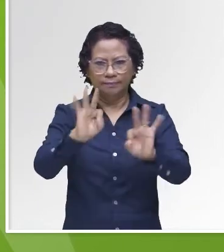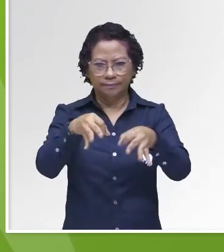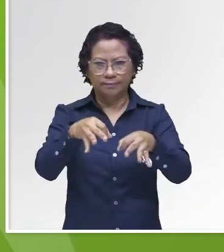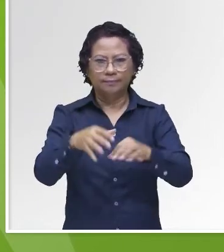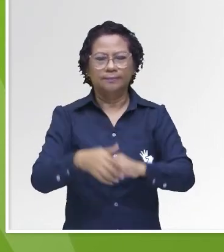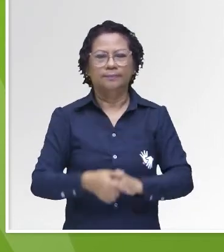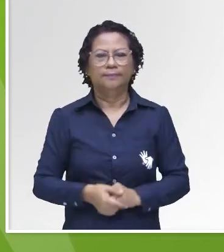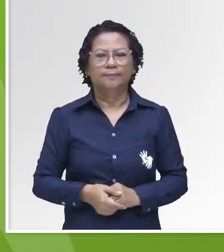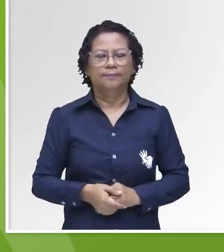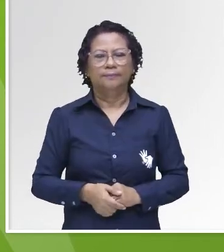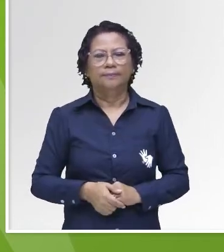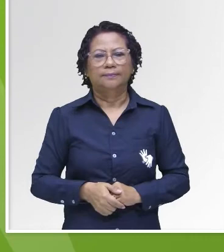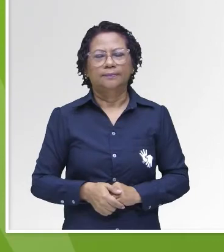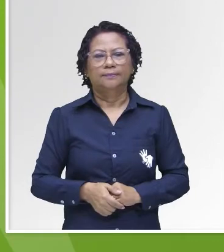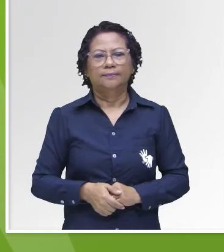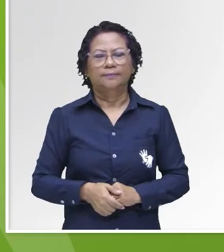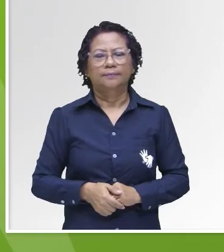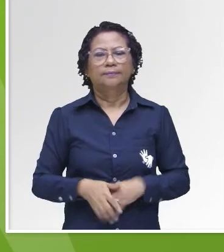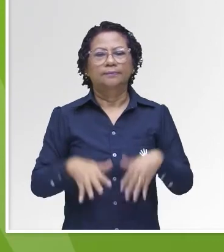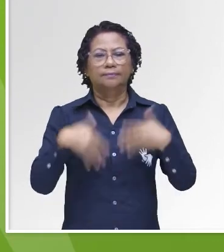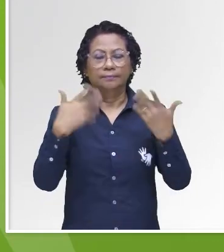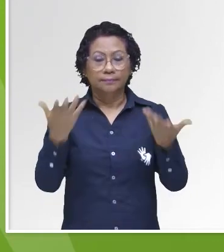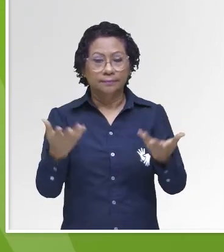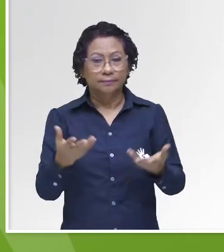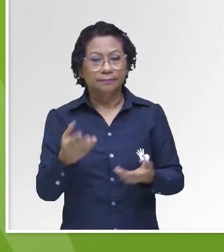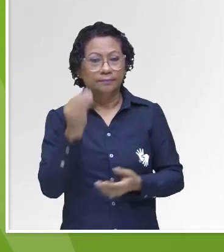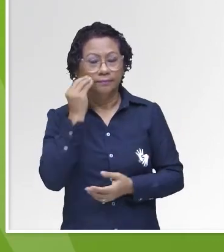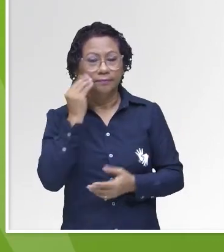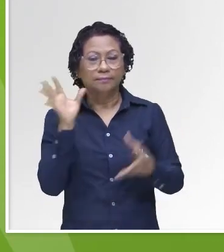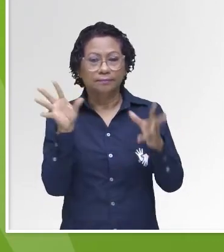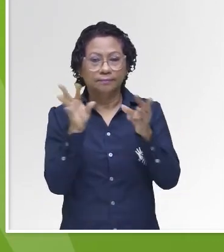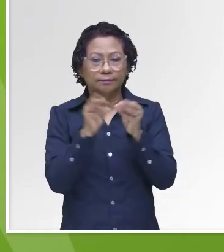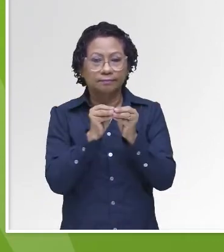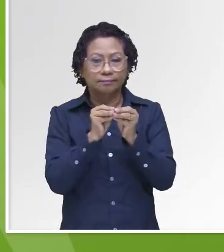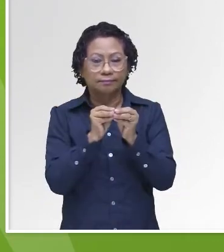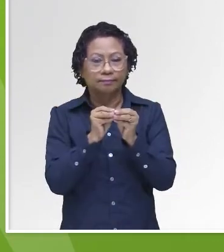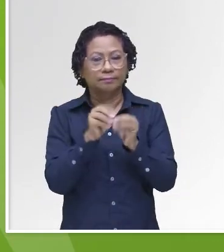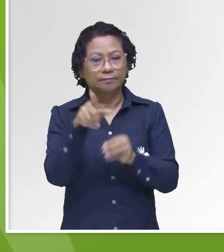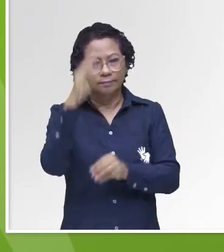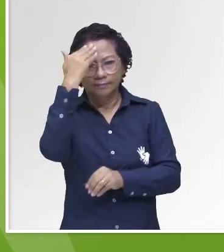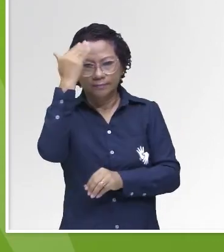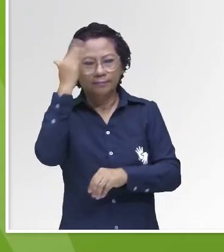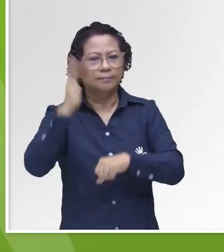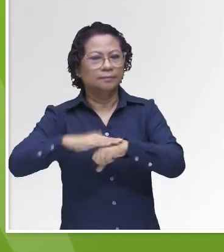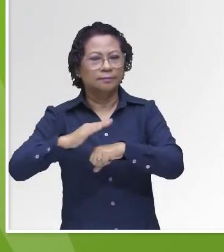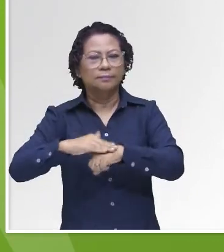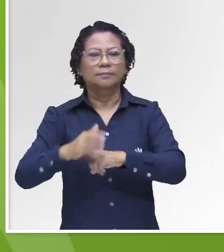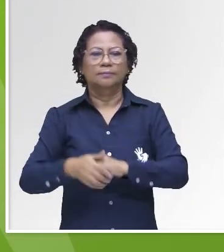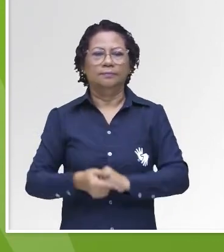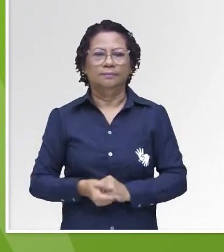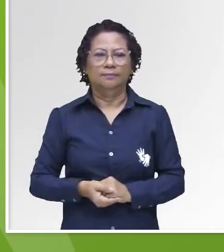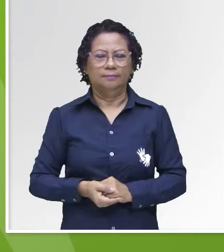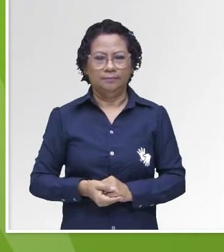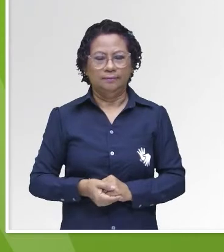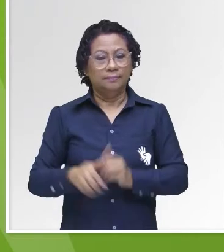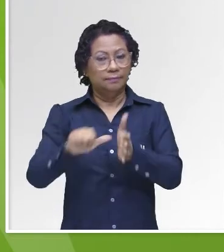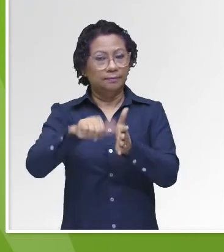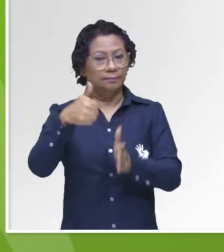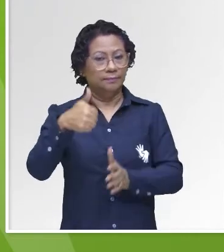Bom, vamos para um resumão das equações. Está aqui um resumão das equações para você.